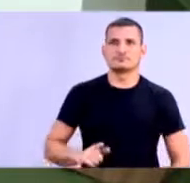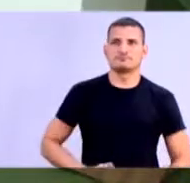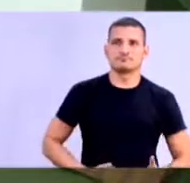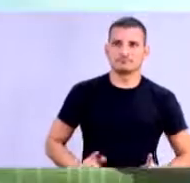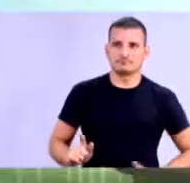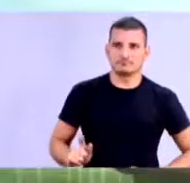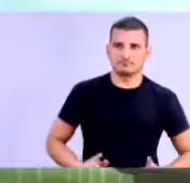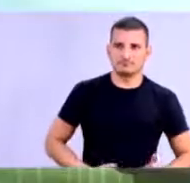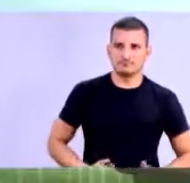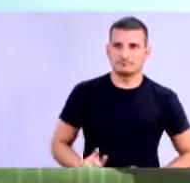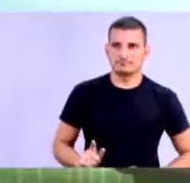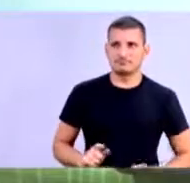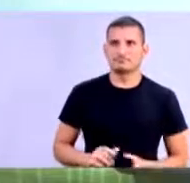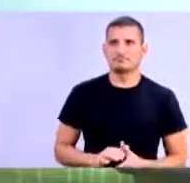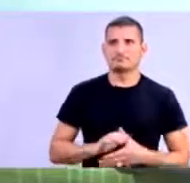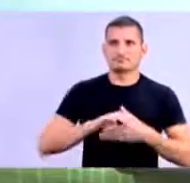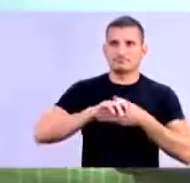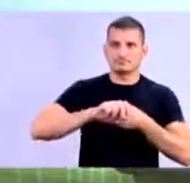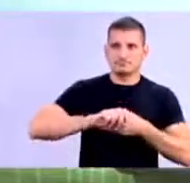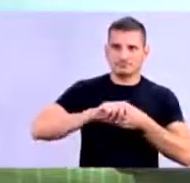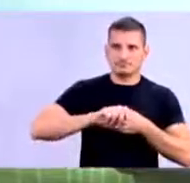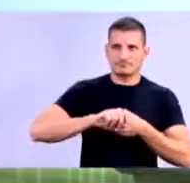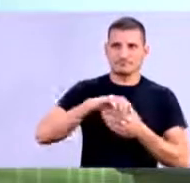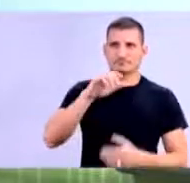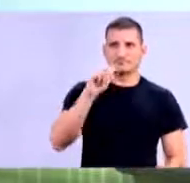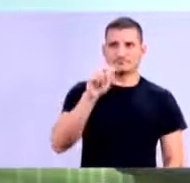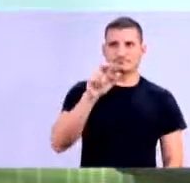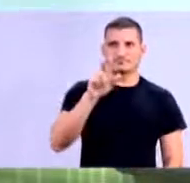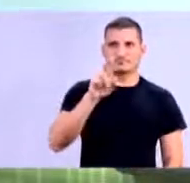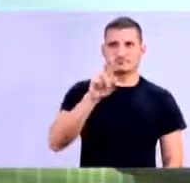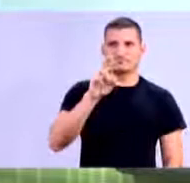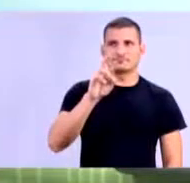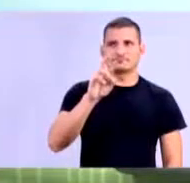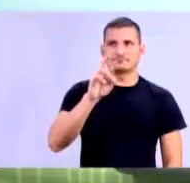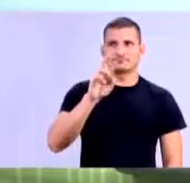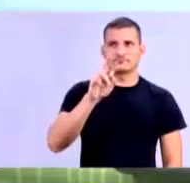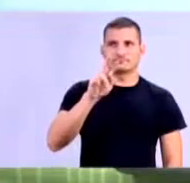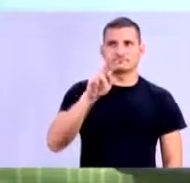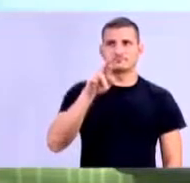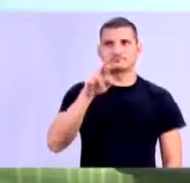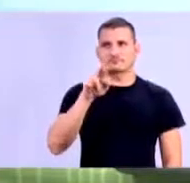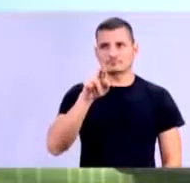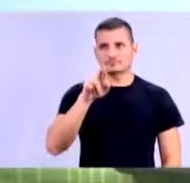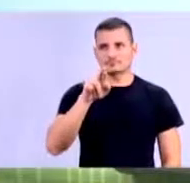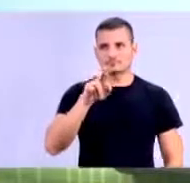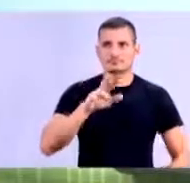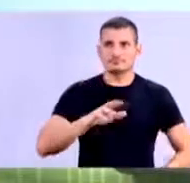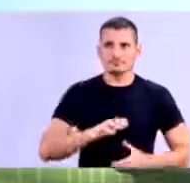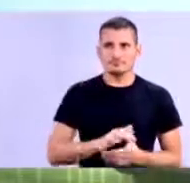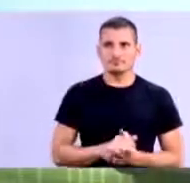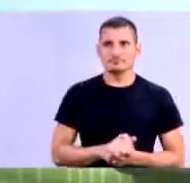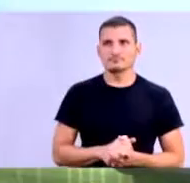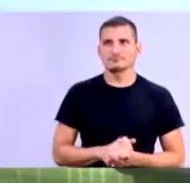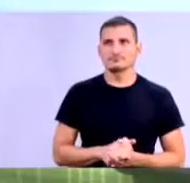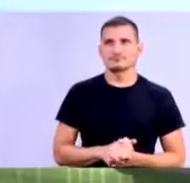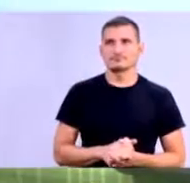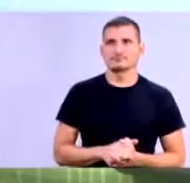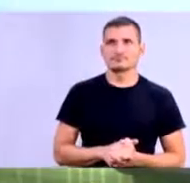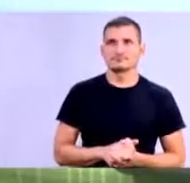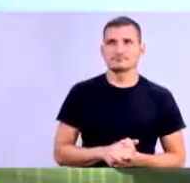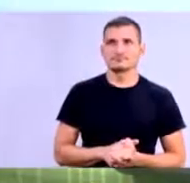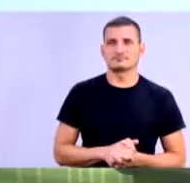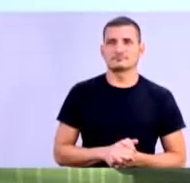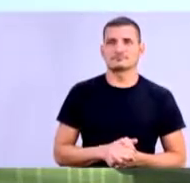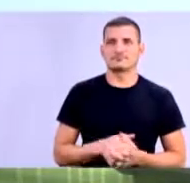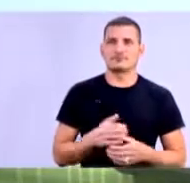Eu tenho que cumprimentar o Arthur pela iniciativa dos estudos, por estar, né, aqui